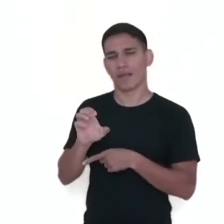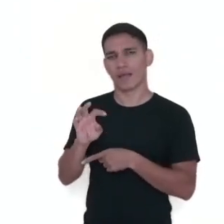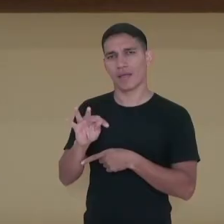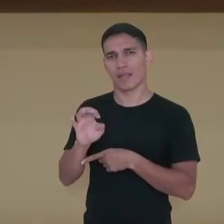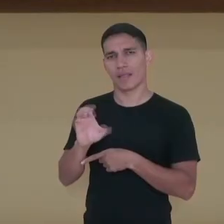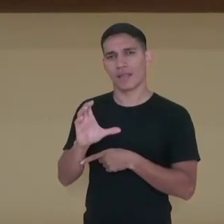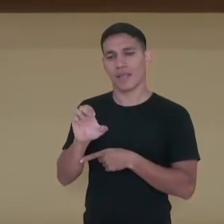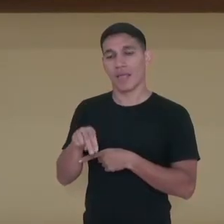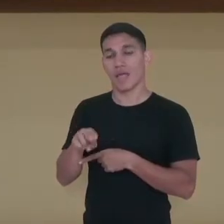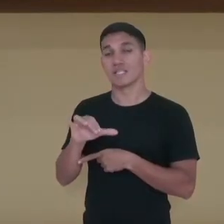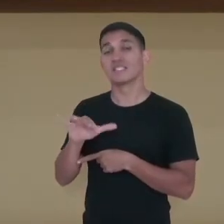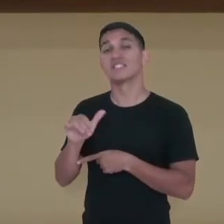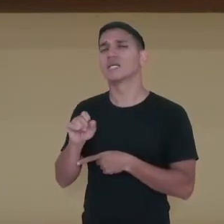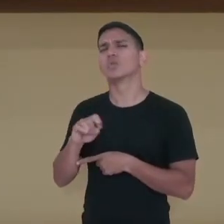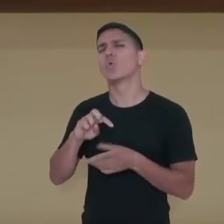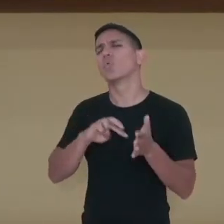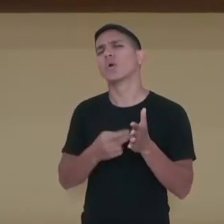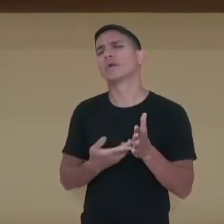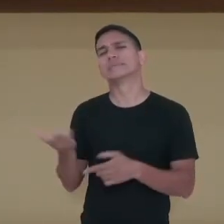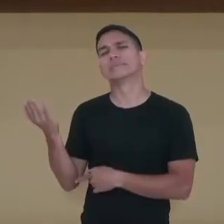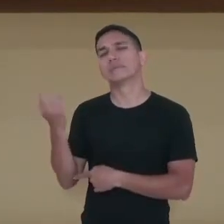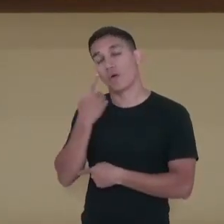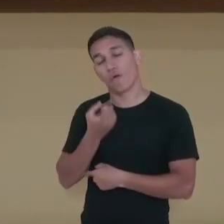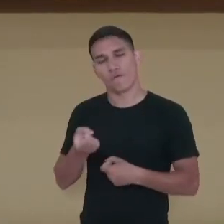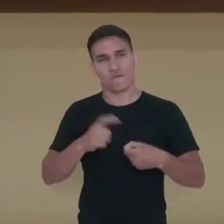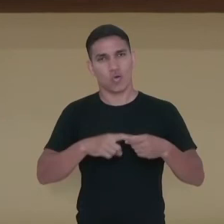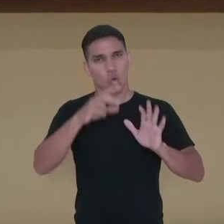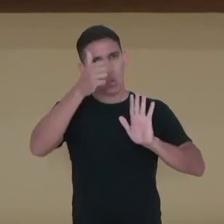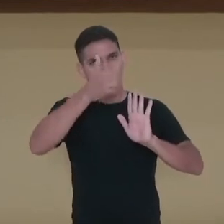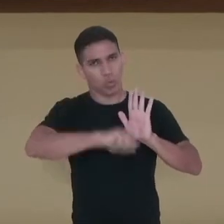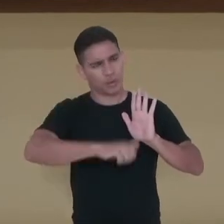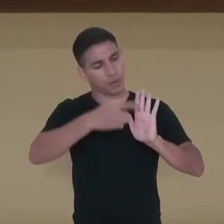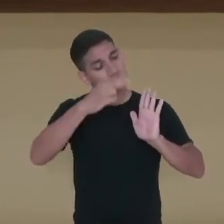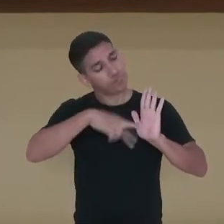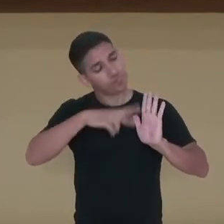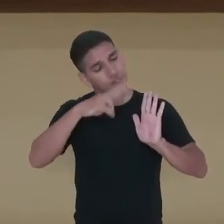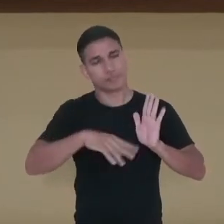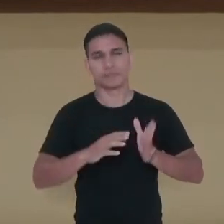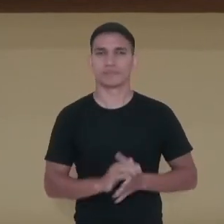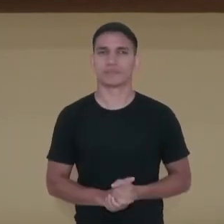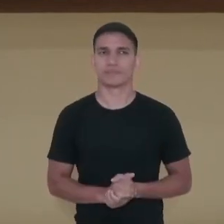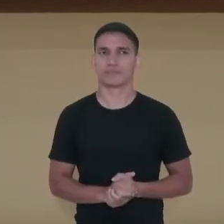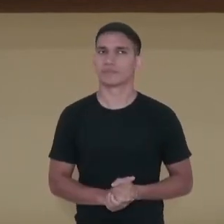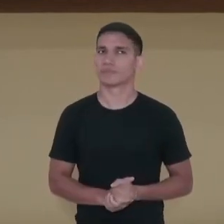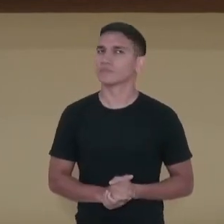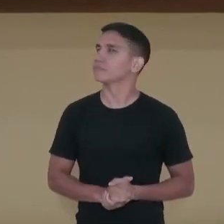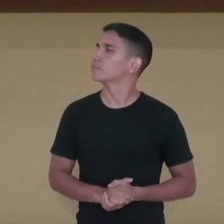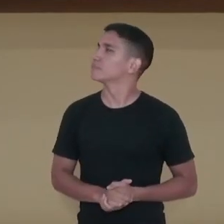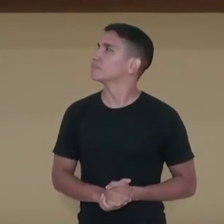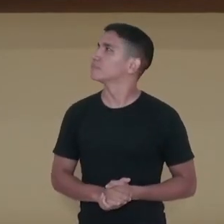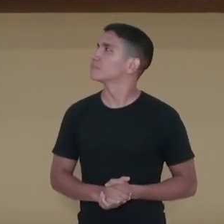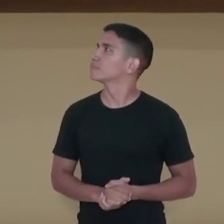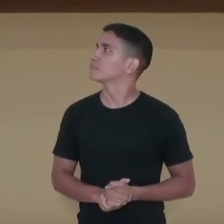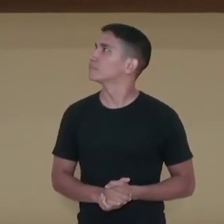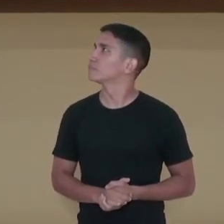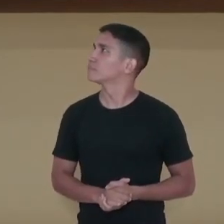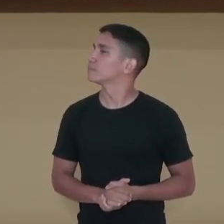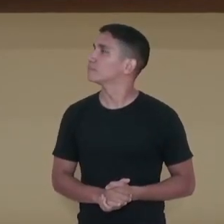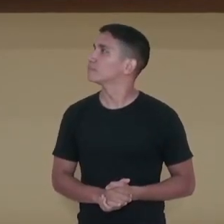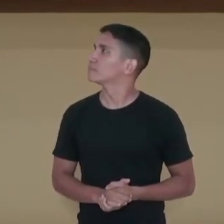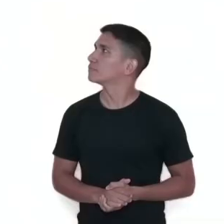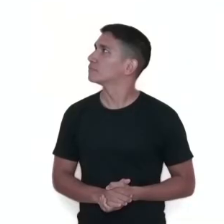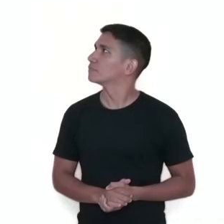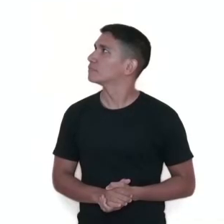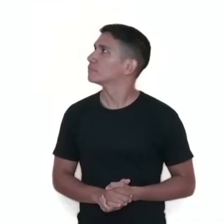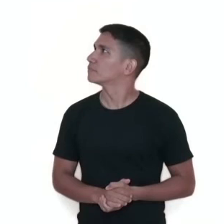efeito de sentido que elas criam. Vamos voltar lá e ver? Hoje a gente está voltando bastante, né? Vamos voltar aqui, olha